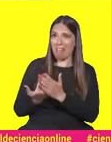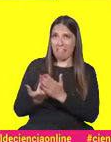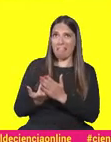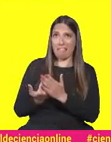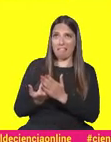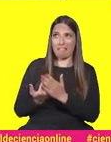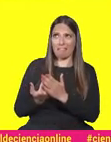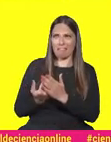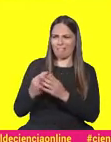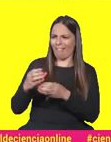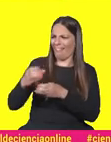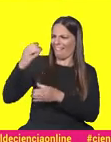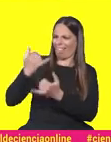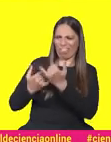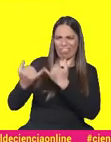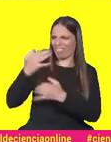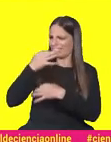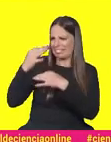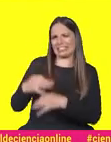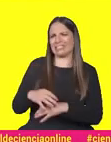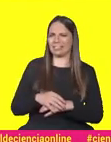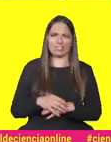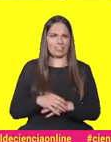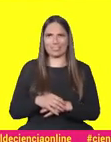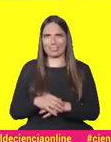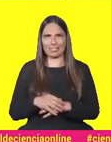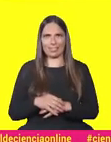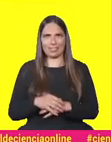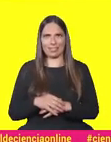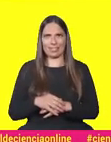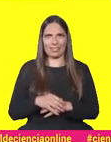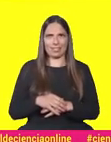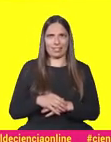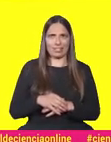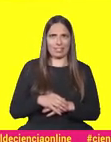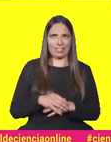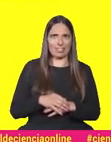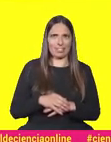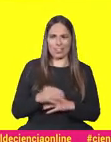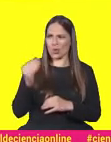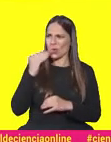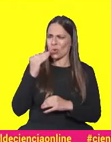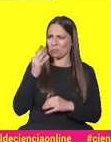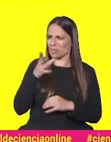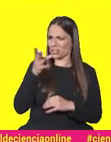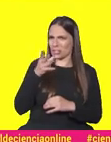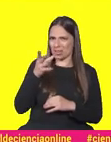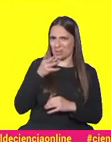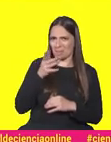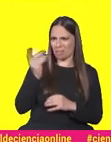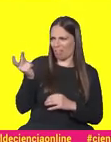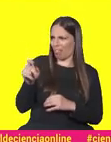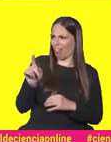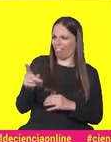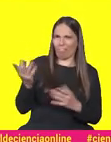Não, deve ter trocado de garrafa, de certeza, Alexandra. Ela continua, quer ver? Então, como é que se justifica que assim